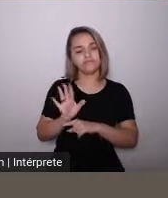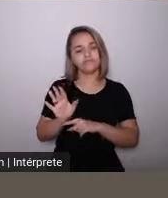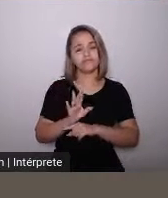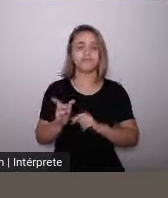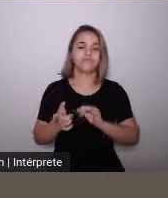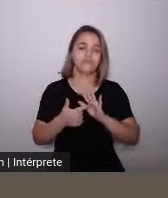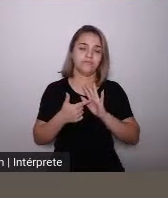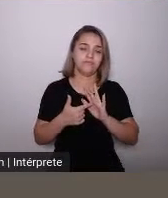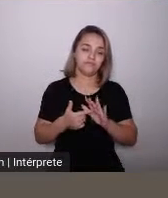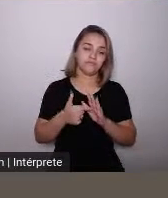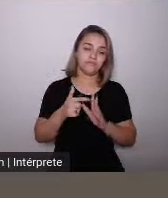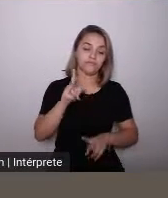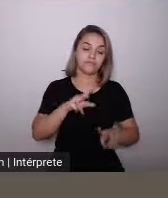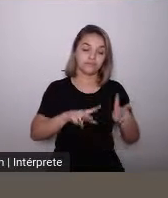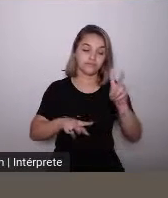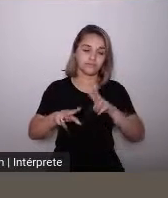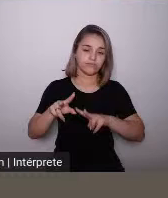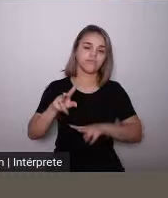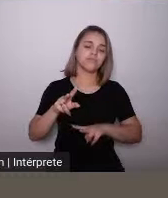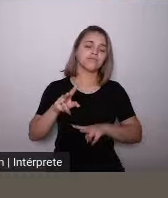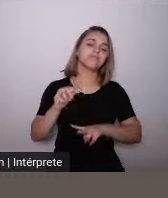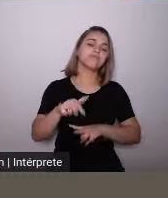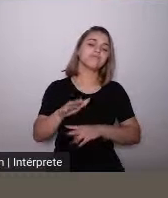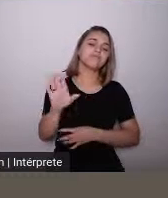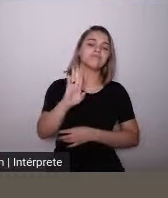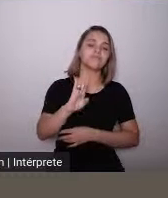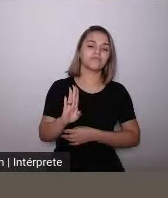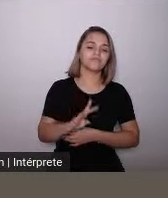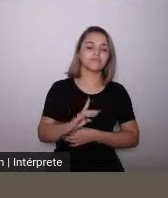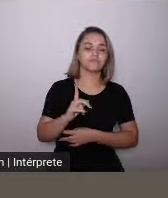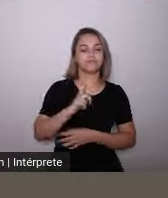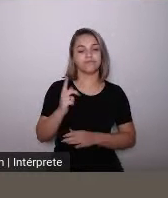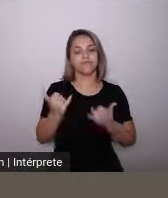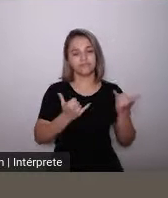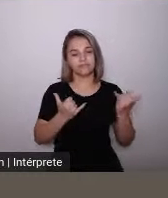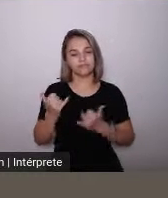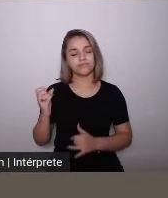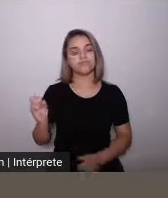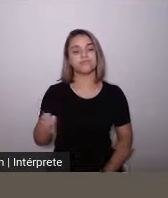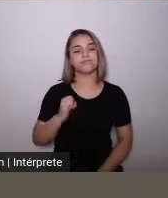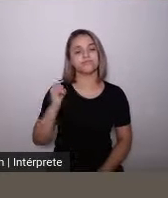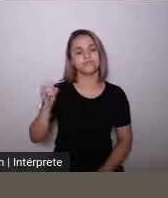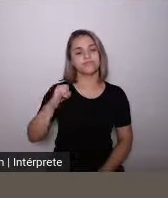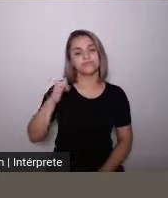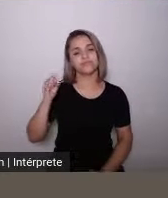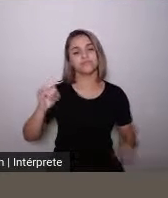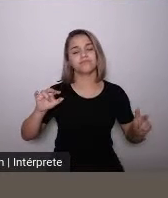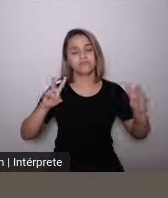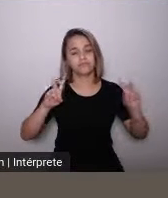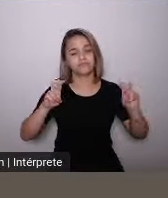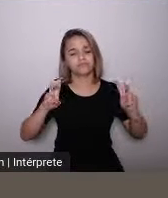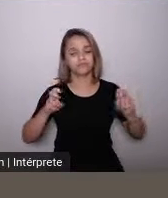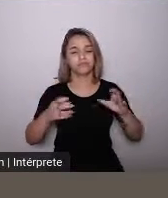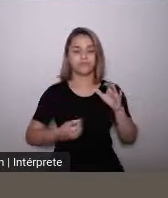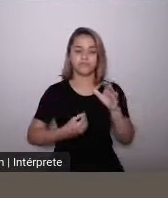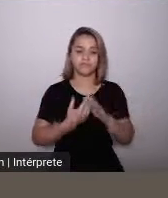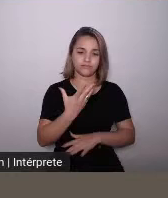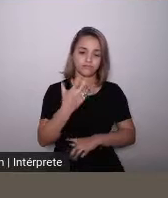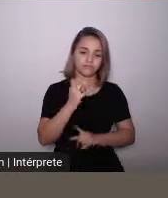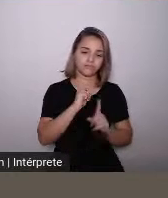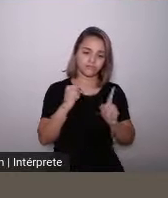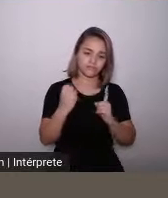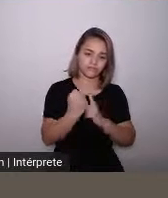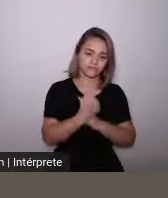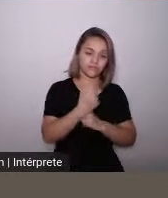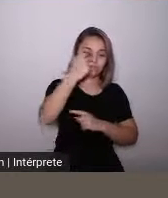determinada visão do Brasil. Há um outro dado muito importante também que diz respeito à origem social dos